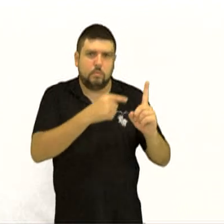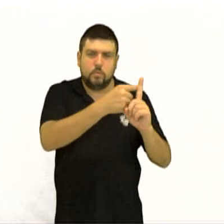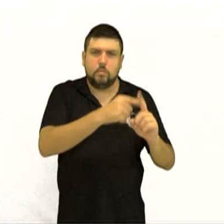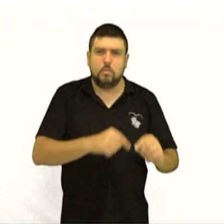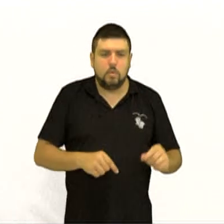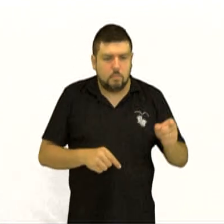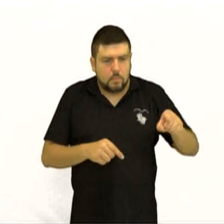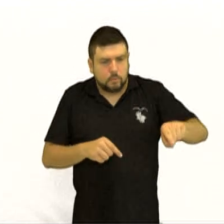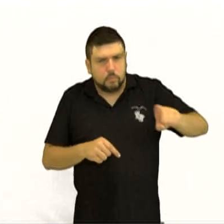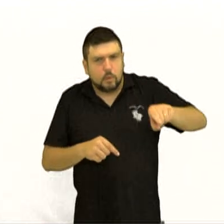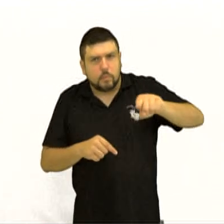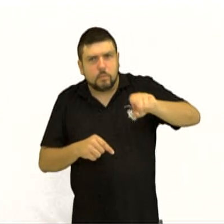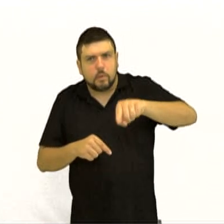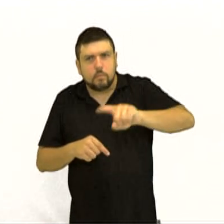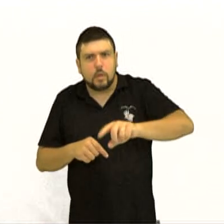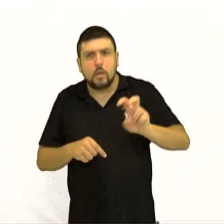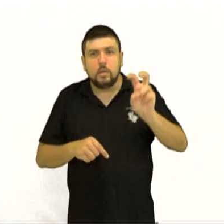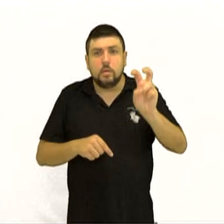agora.